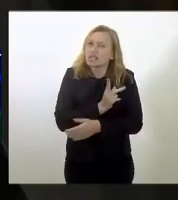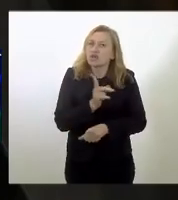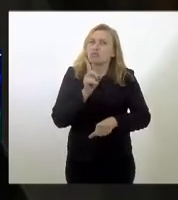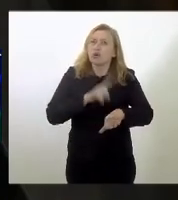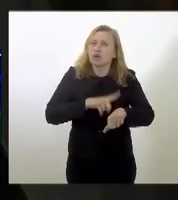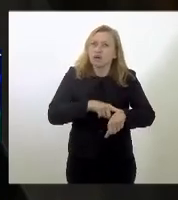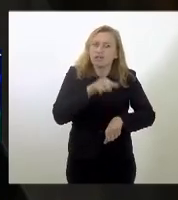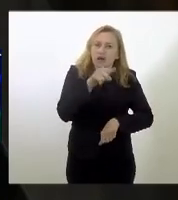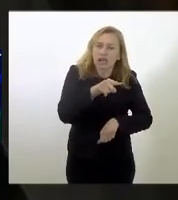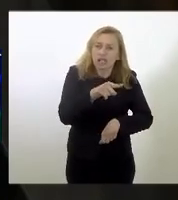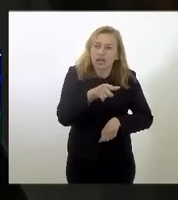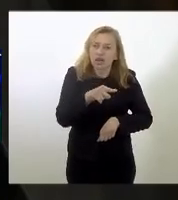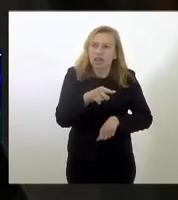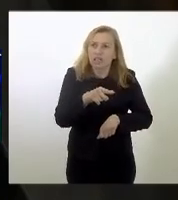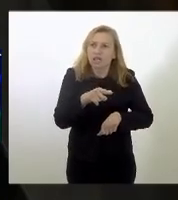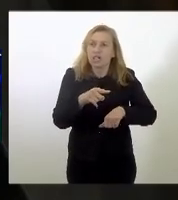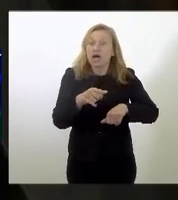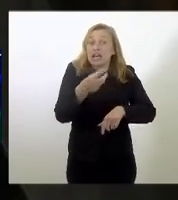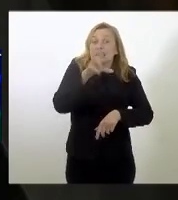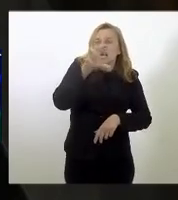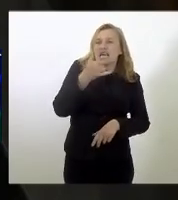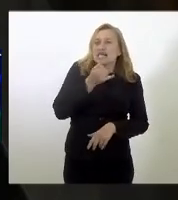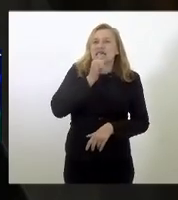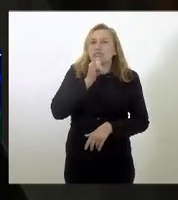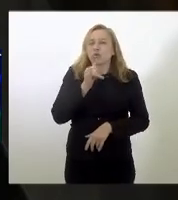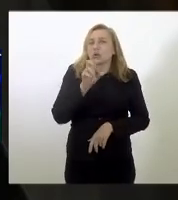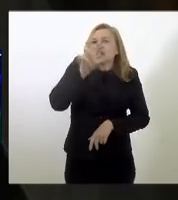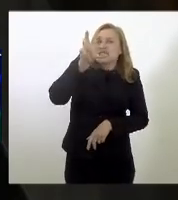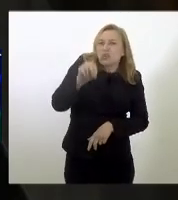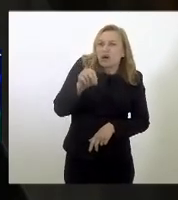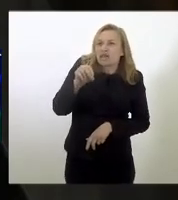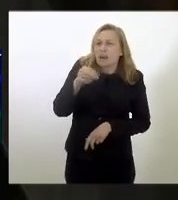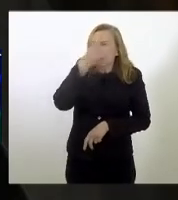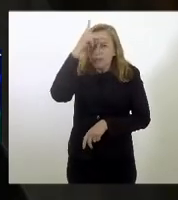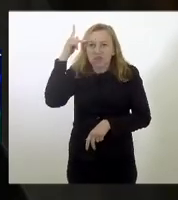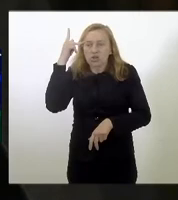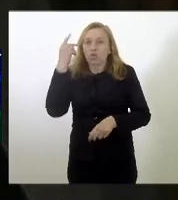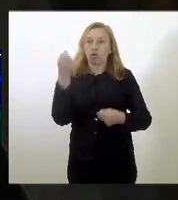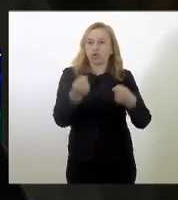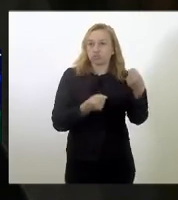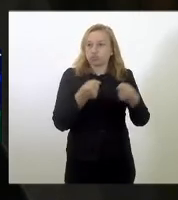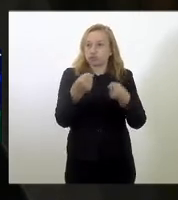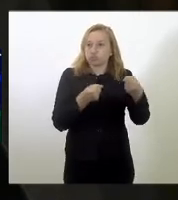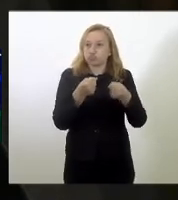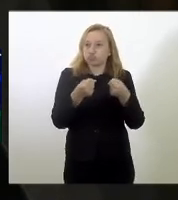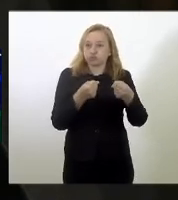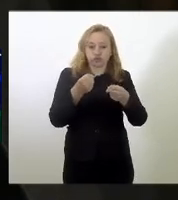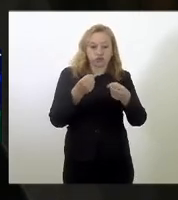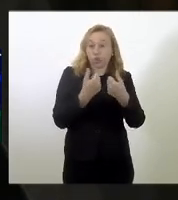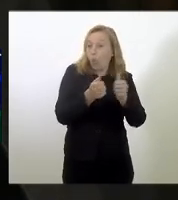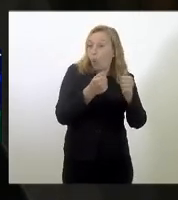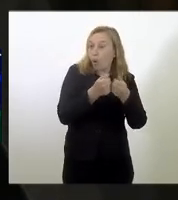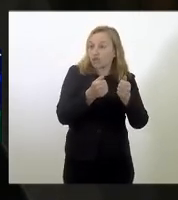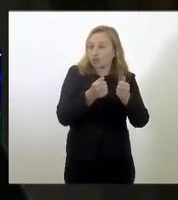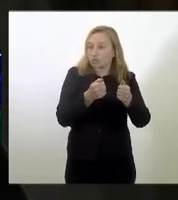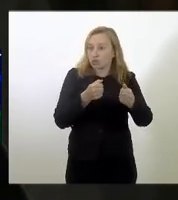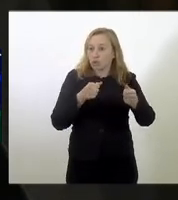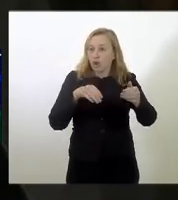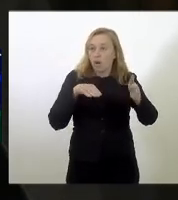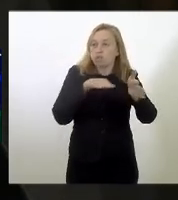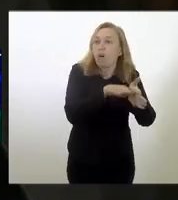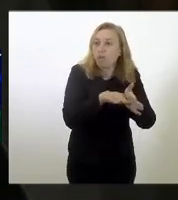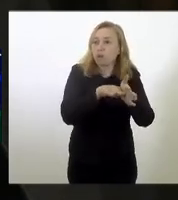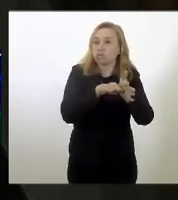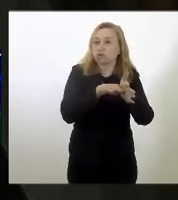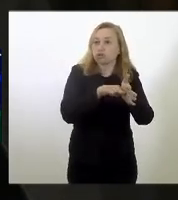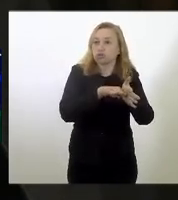momento, vamos dizer que 50 pessoas num transporte público precisassem de um atendimento emergencial, como é que faríamos se os médicos não estavam